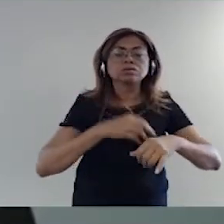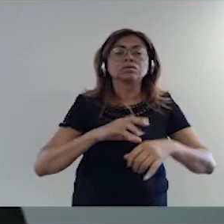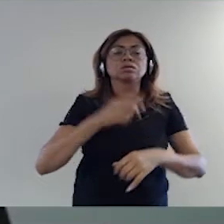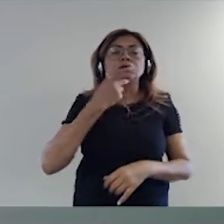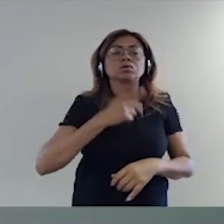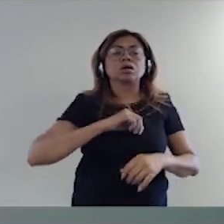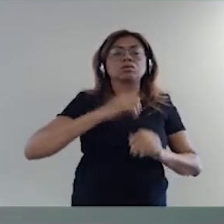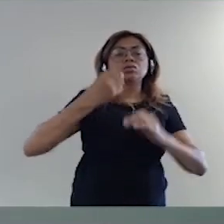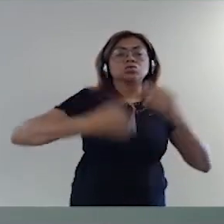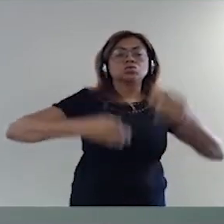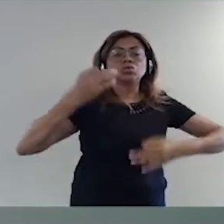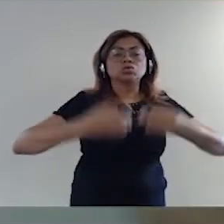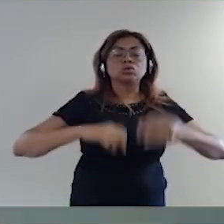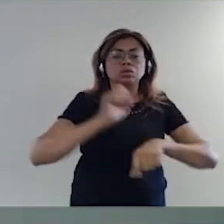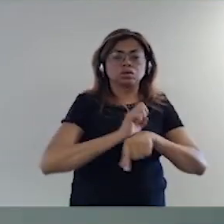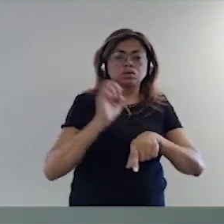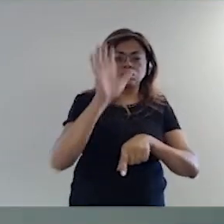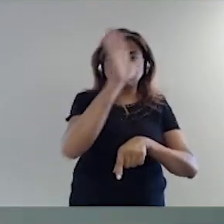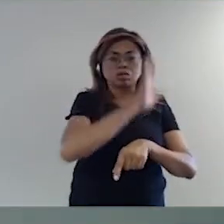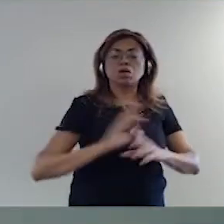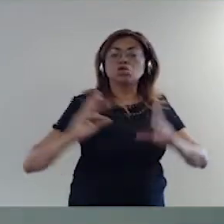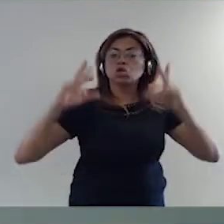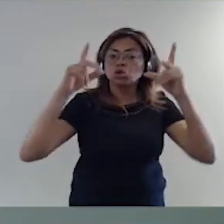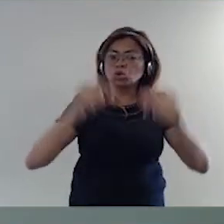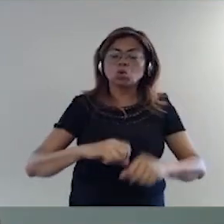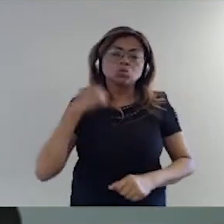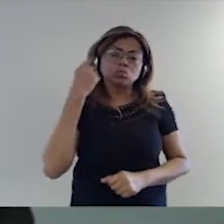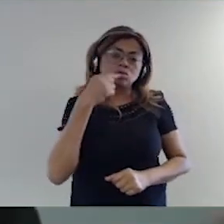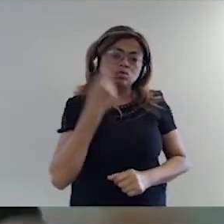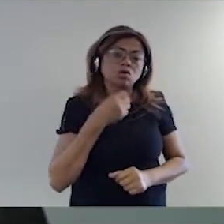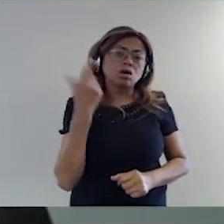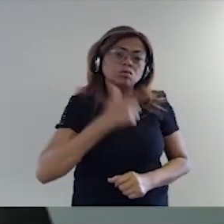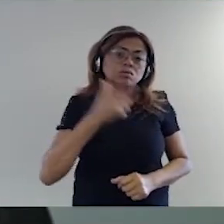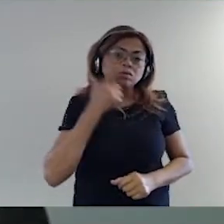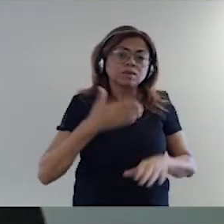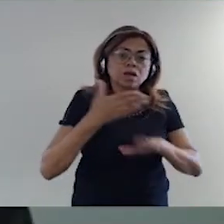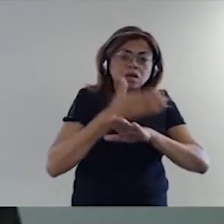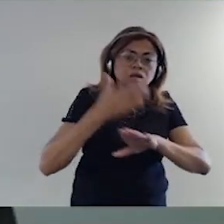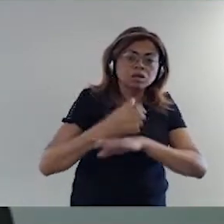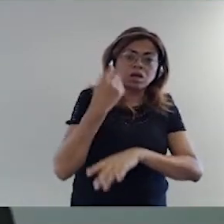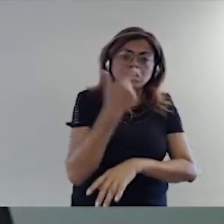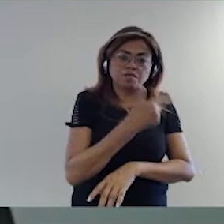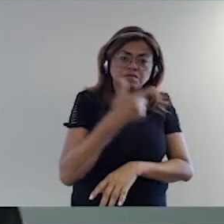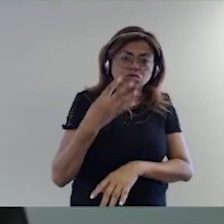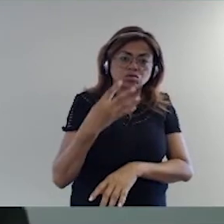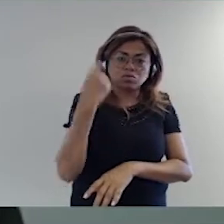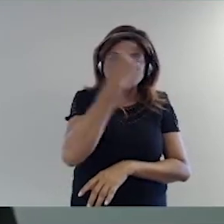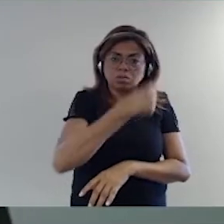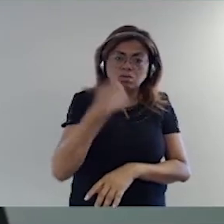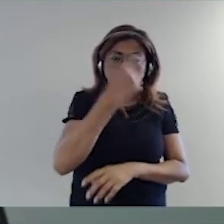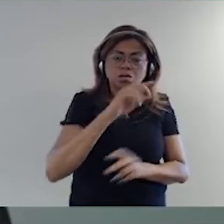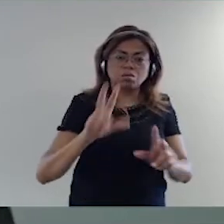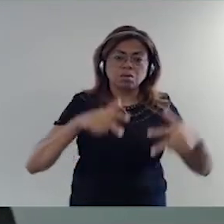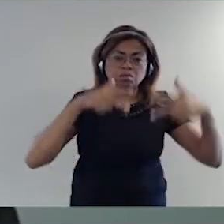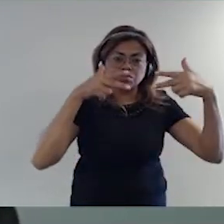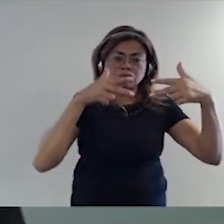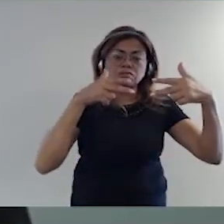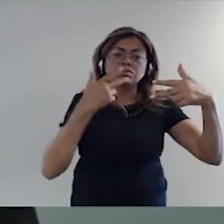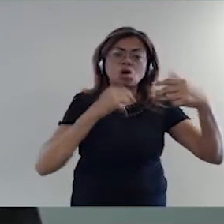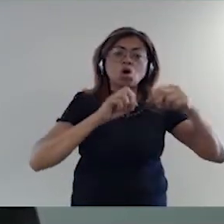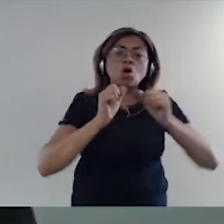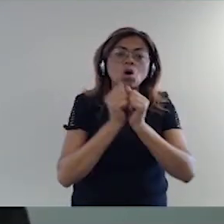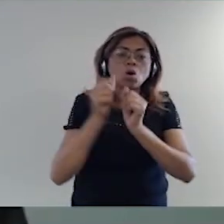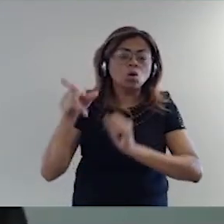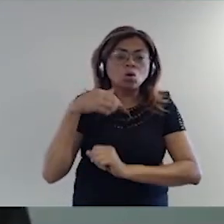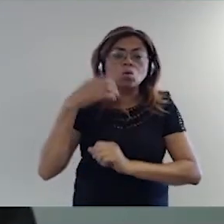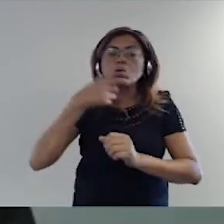Estadual, em que todo advogado acessa e consegue, em 24 horas, estar em contato por videoconferência com o magistrado. Mas sabemos